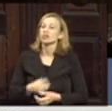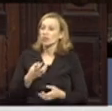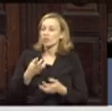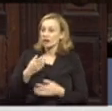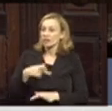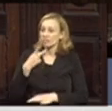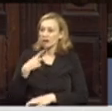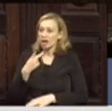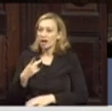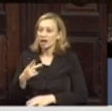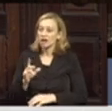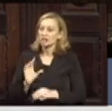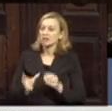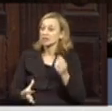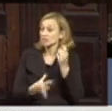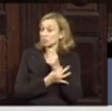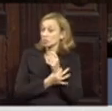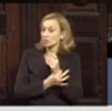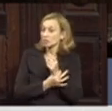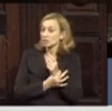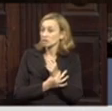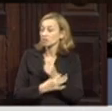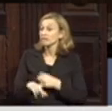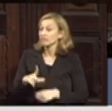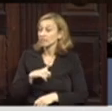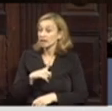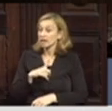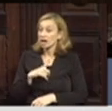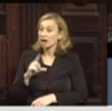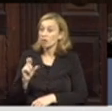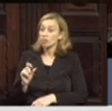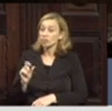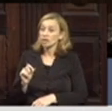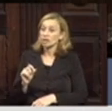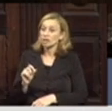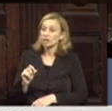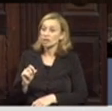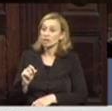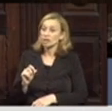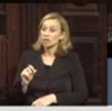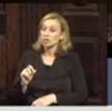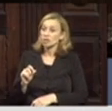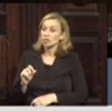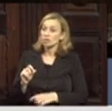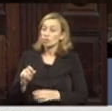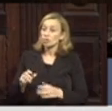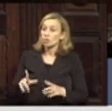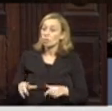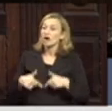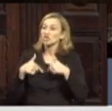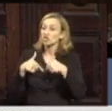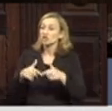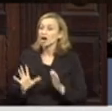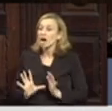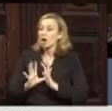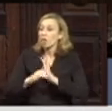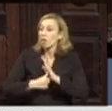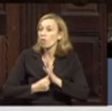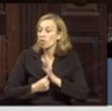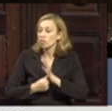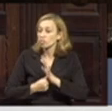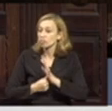Polícia Militar, dizendo que não haverá nenhum tipo de correção ao programa das unidades de polícia pacificadora.